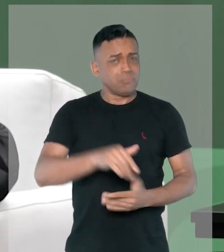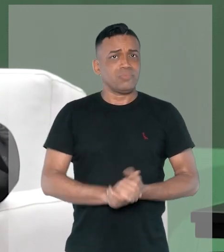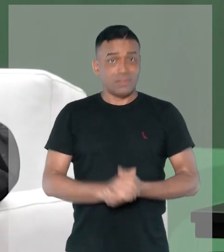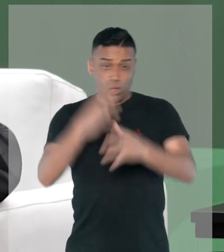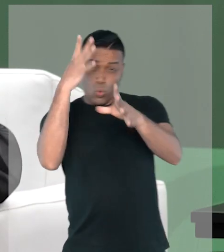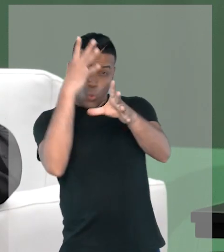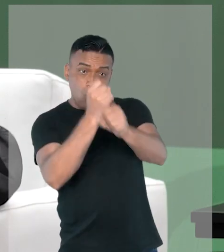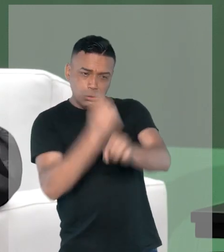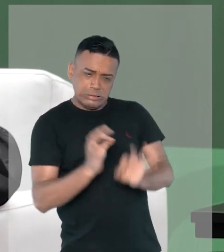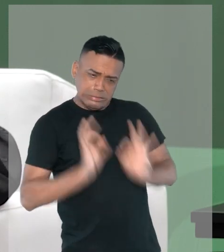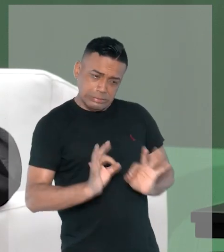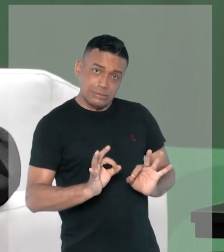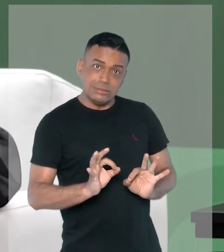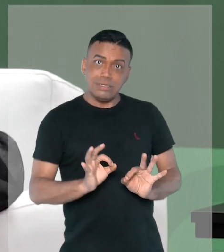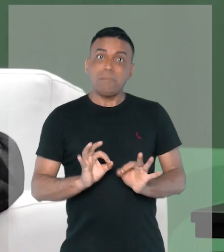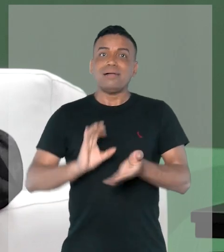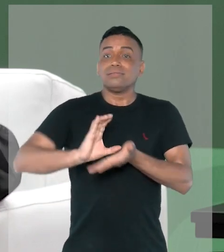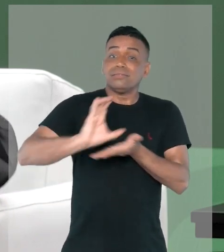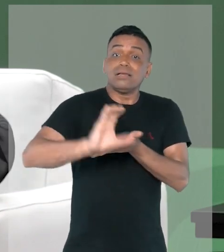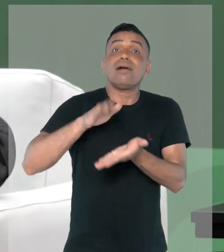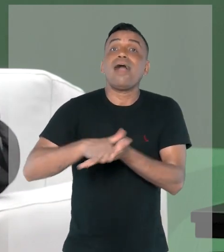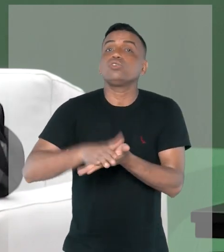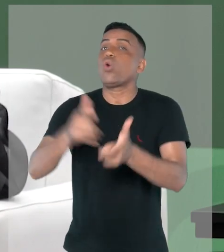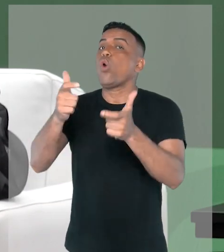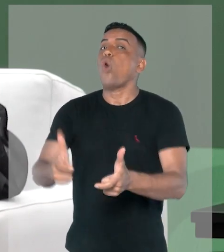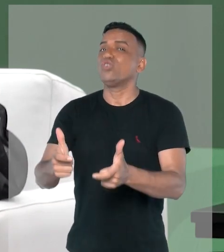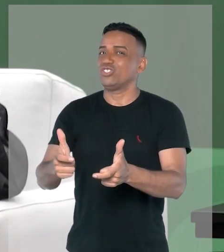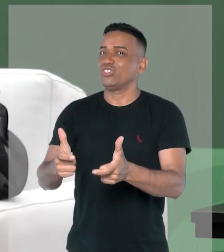conta direitinho? Fez, mas aplicou aonde?